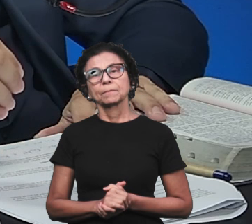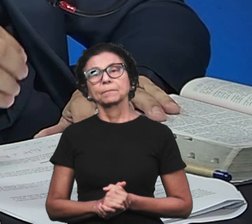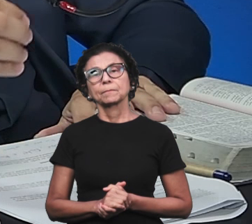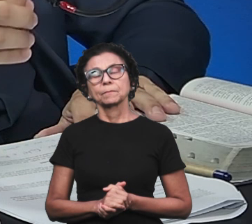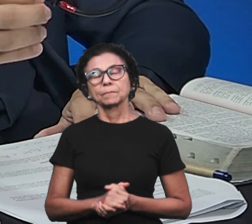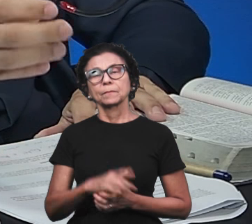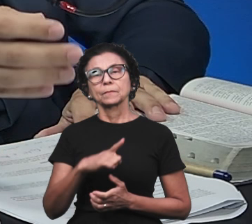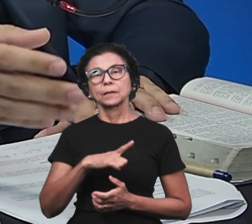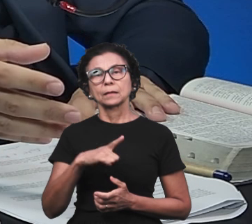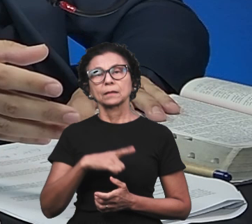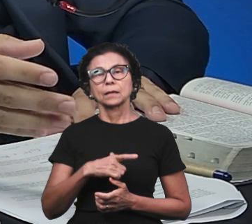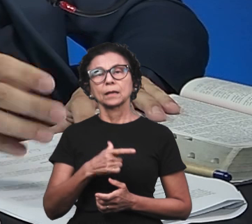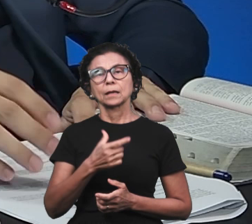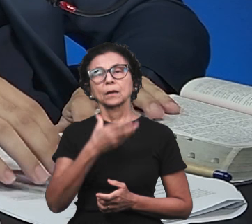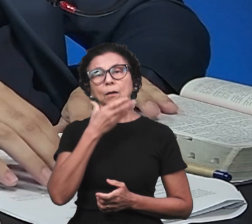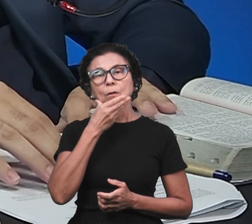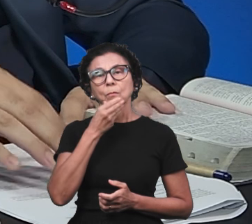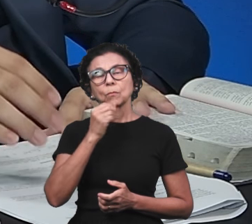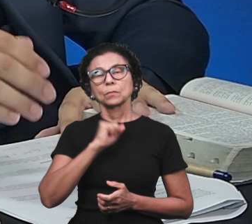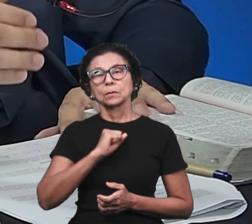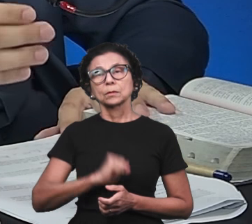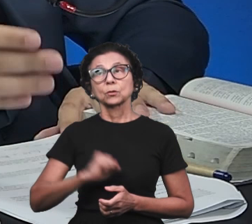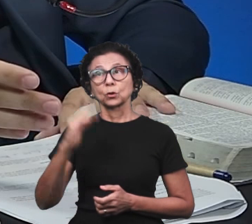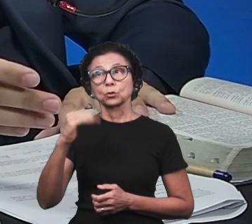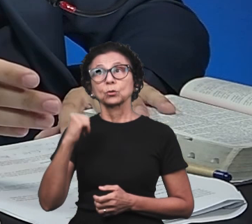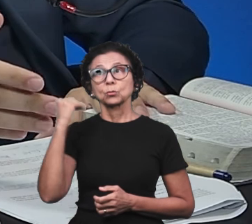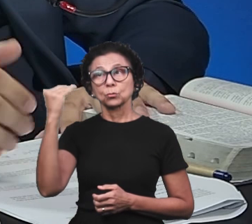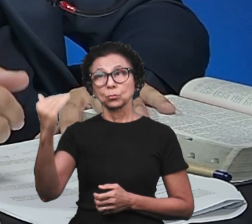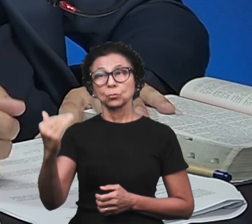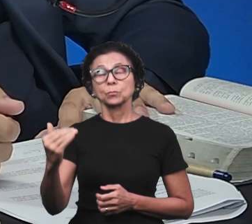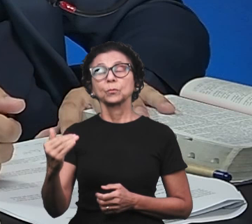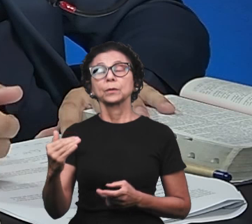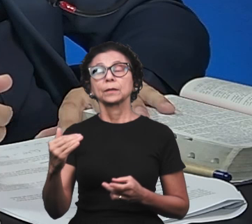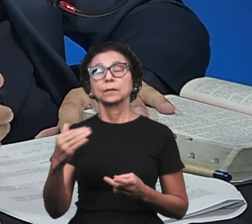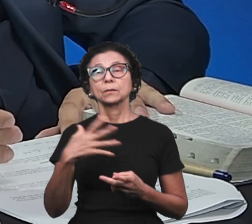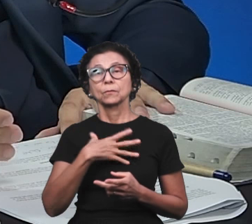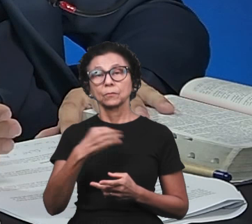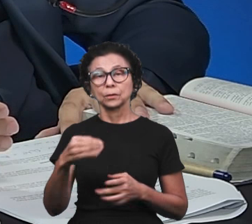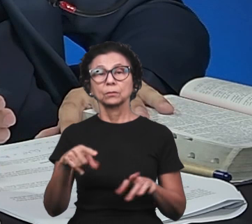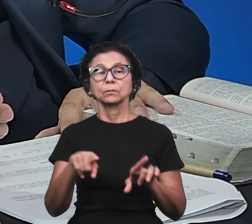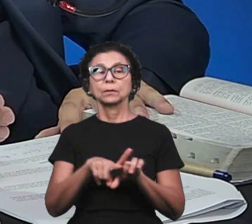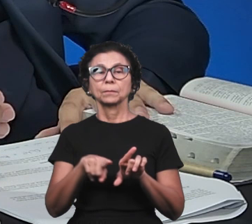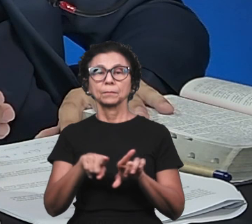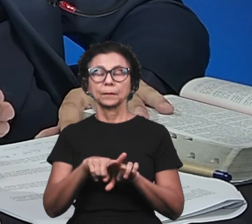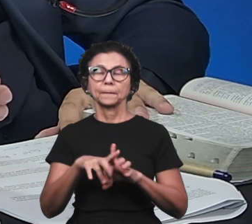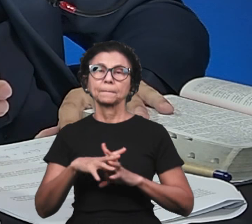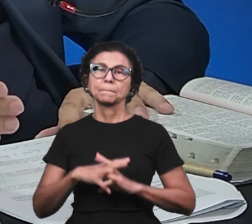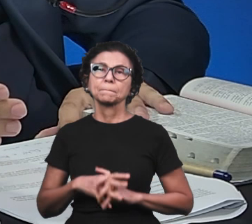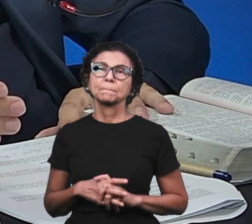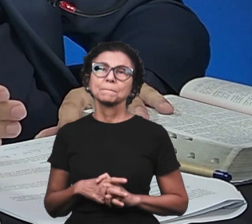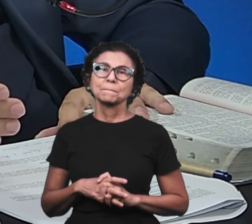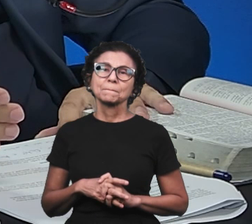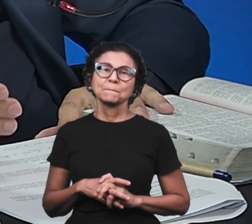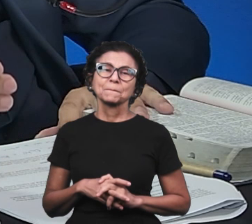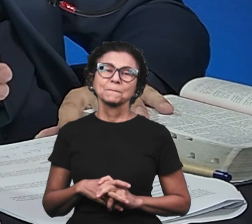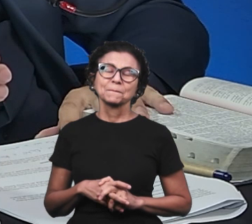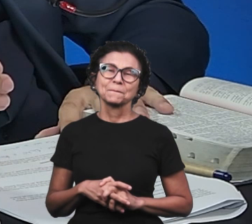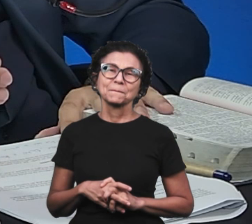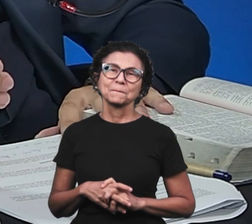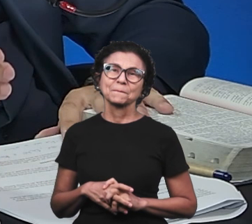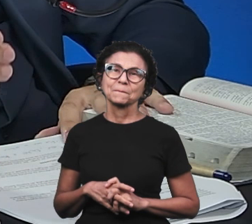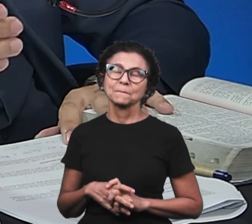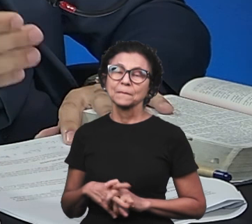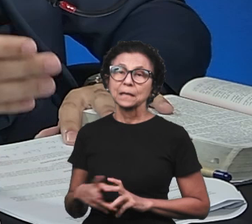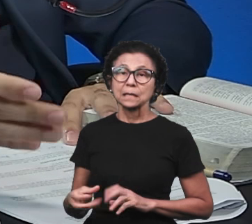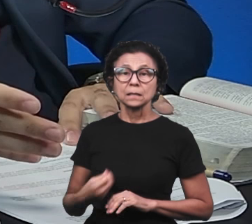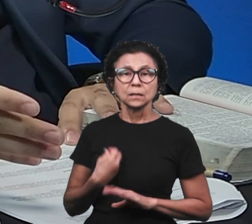Deus escolheu Arão para isso. É consagrado, e se tem uma coisa especial é ter uma